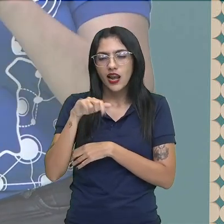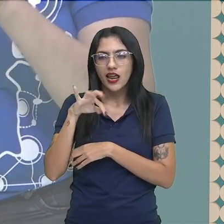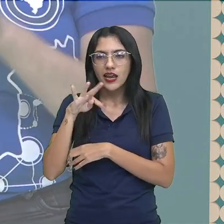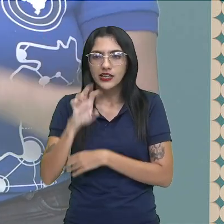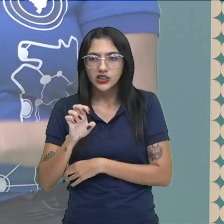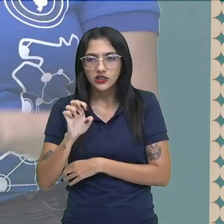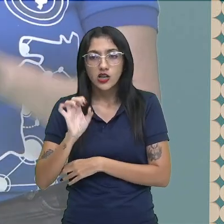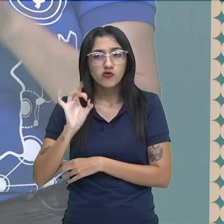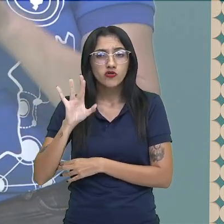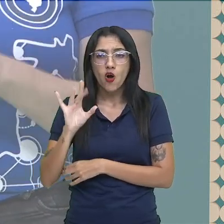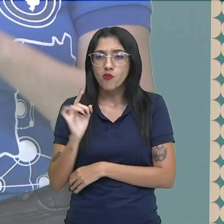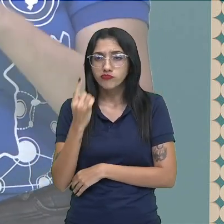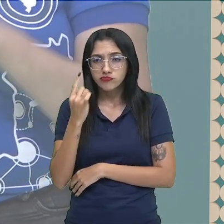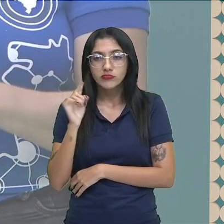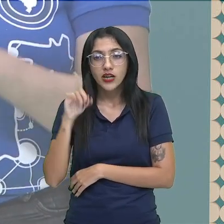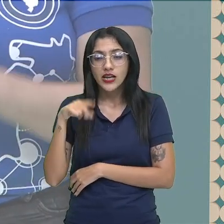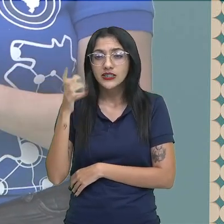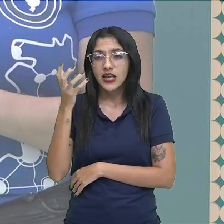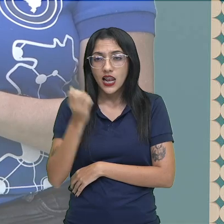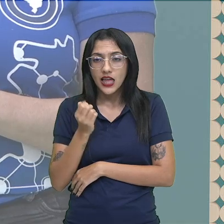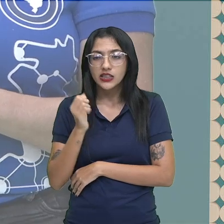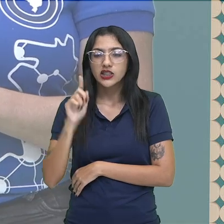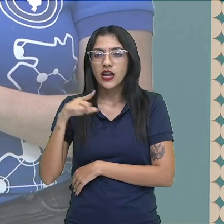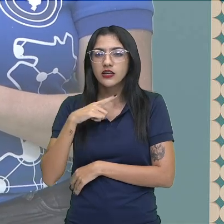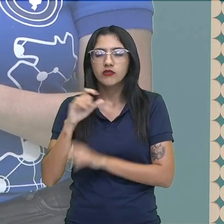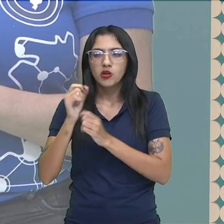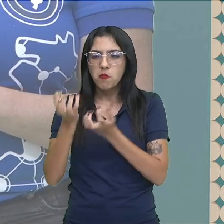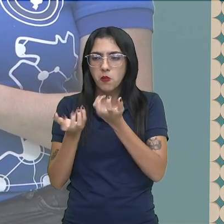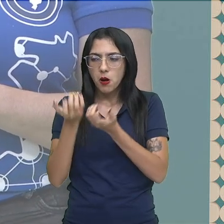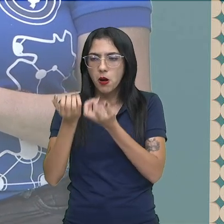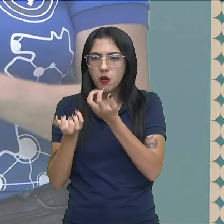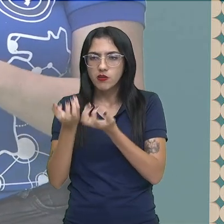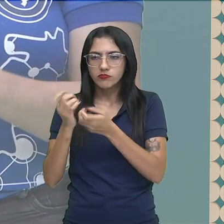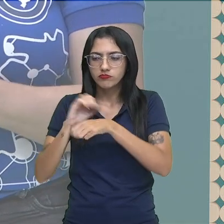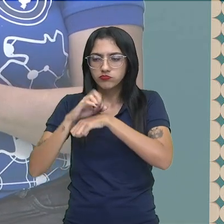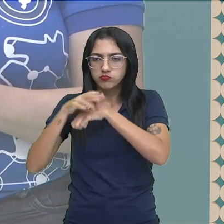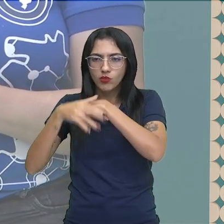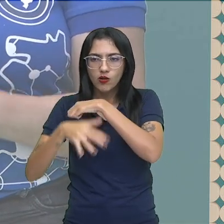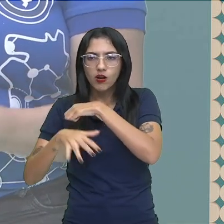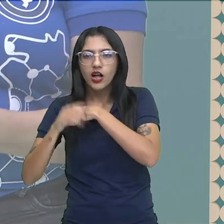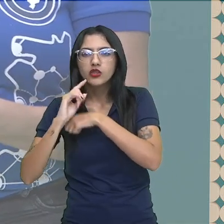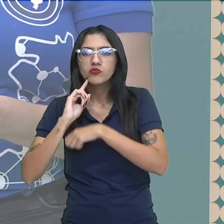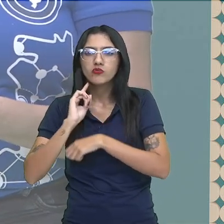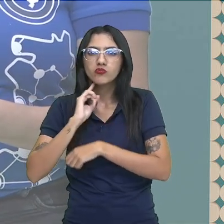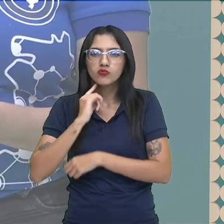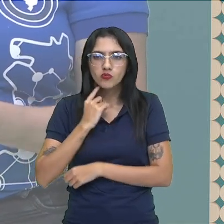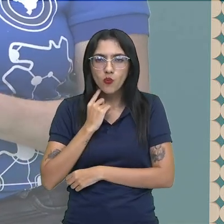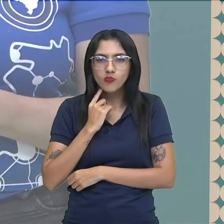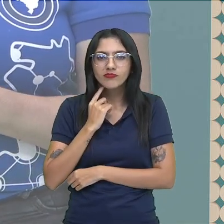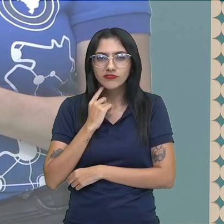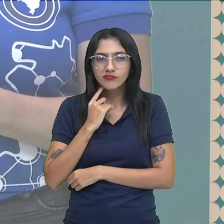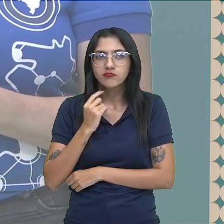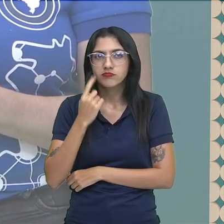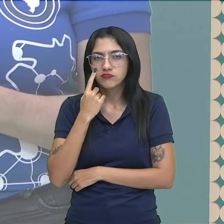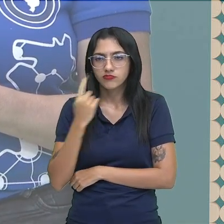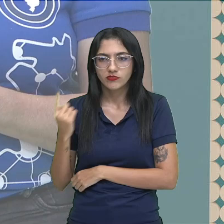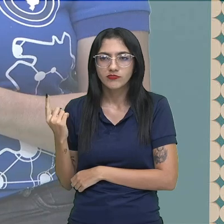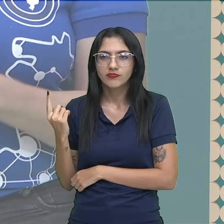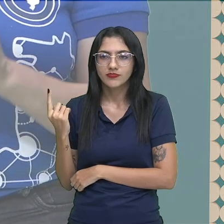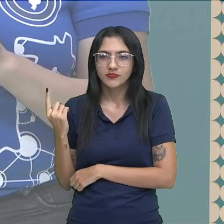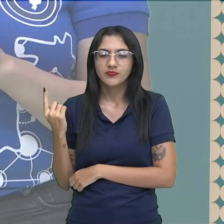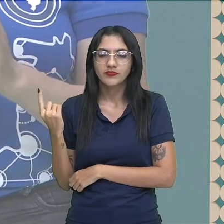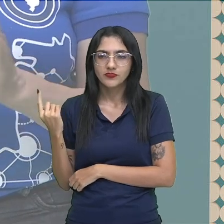falando somente do leite que derramou, né? Sujou o fogão, não todo o leite que estava